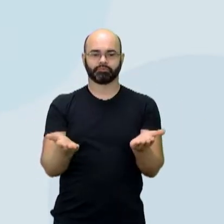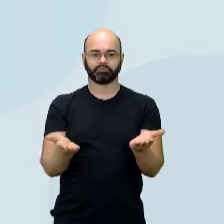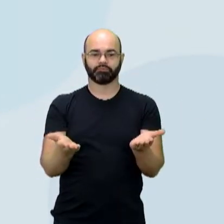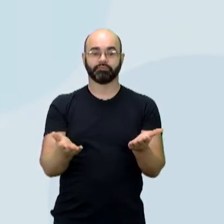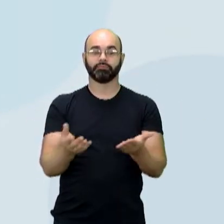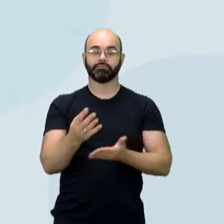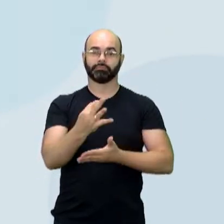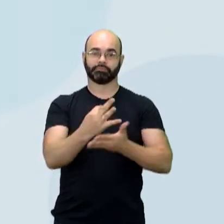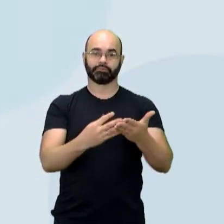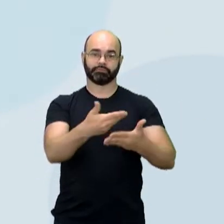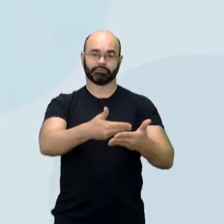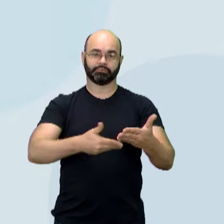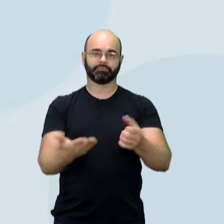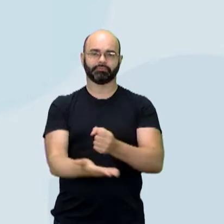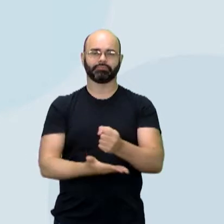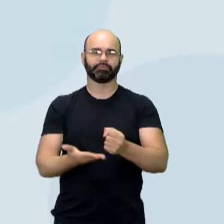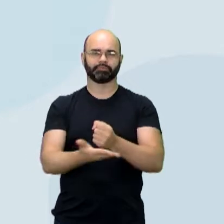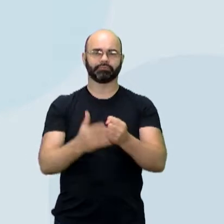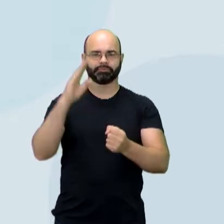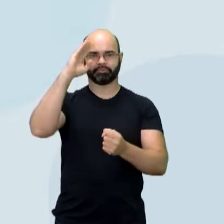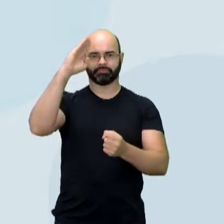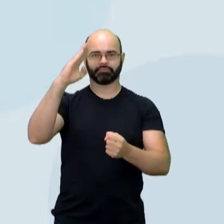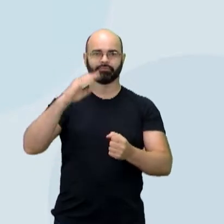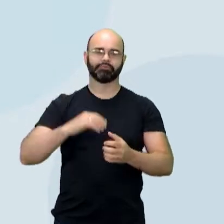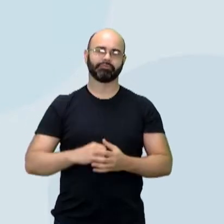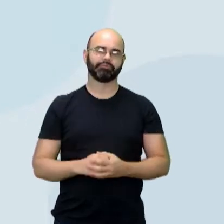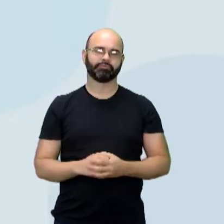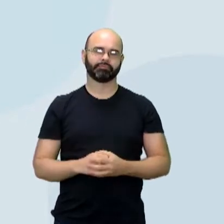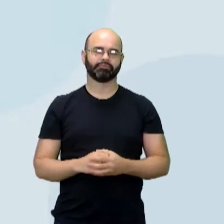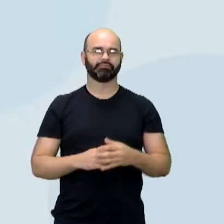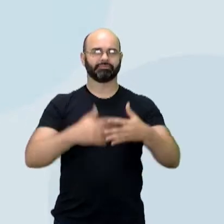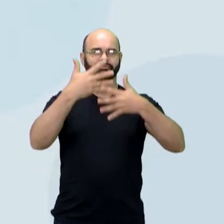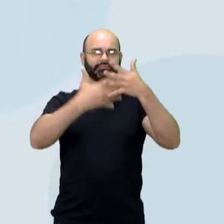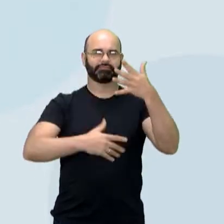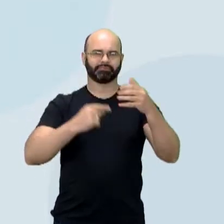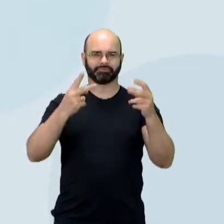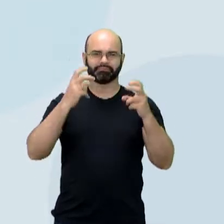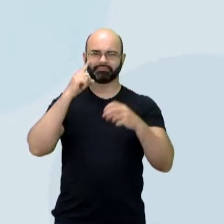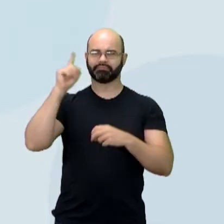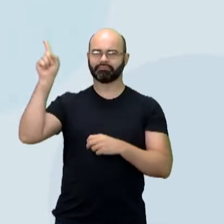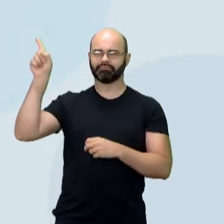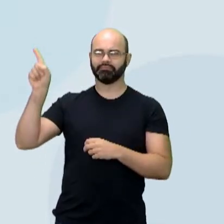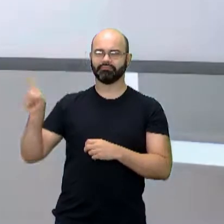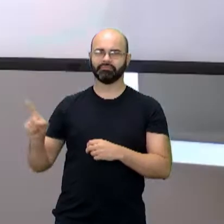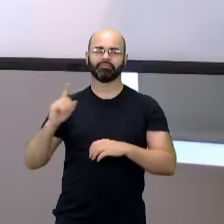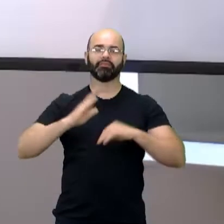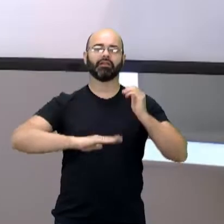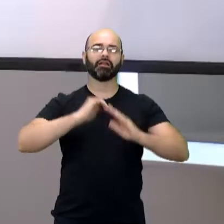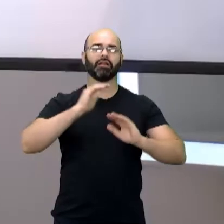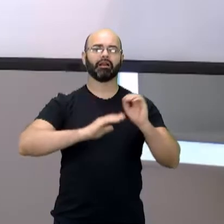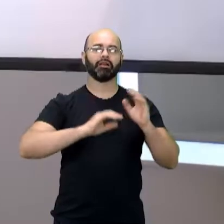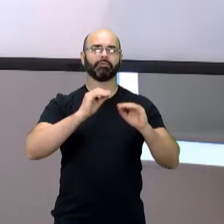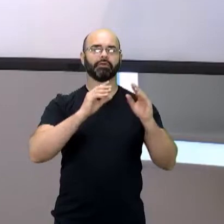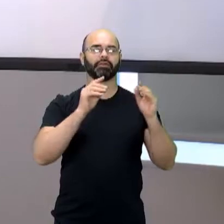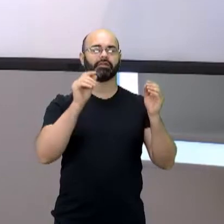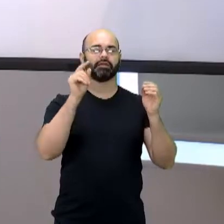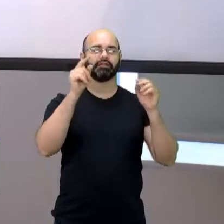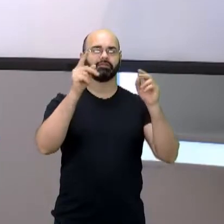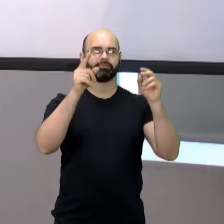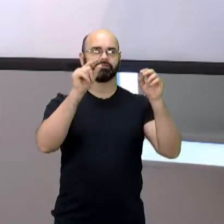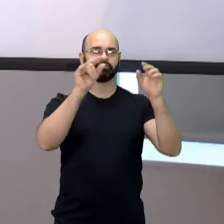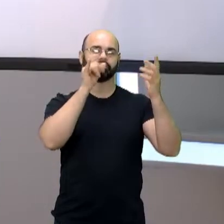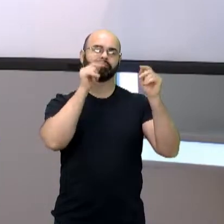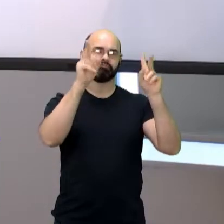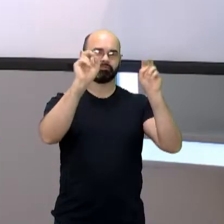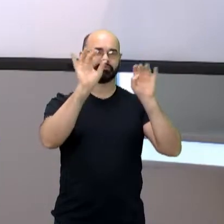para sustentá-las. Como você percebe, aqui você tem um recorte das habilidades. Você não tem a